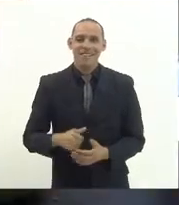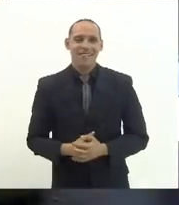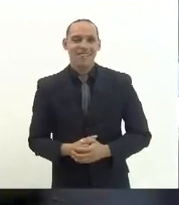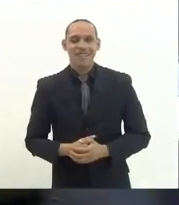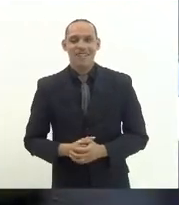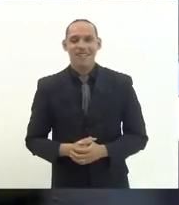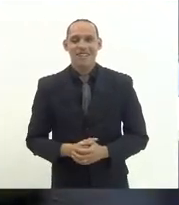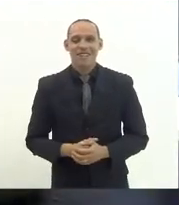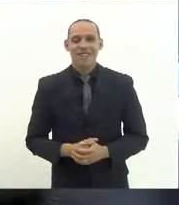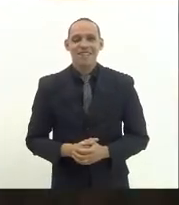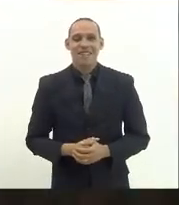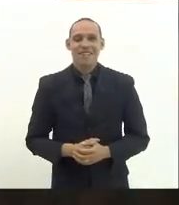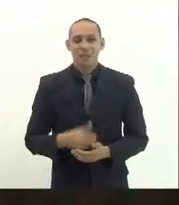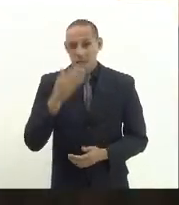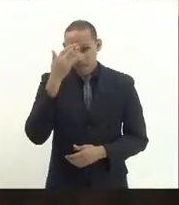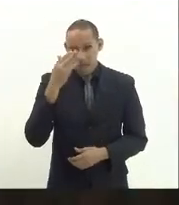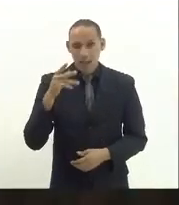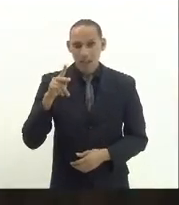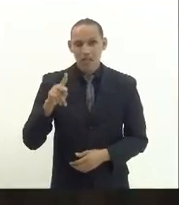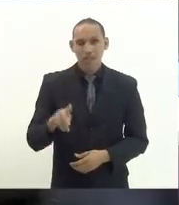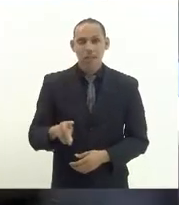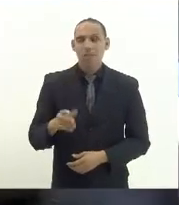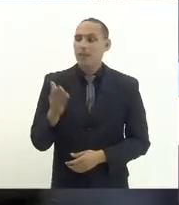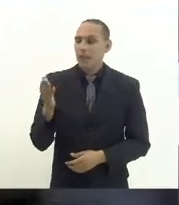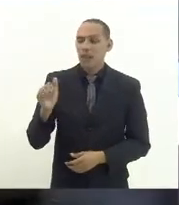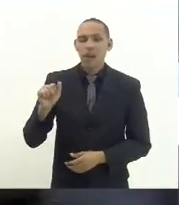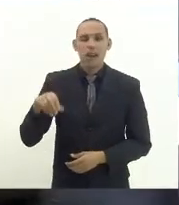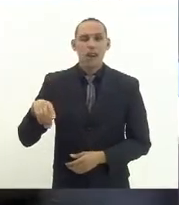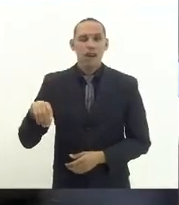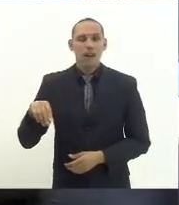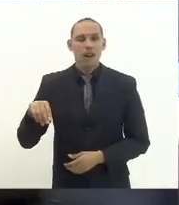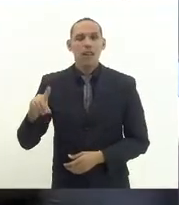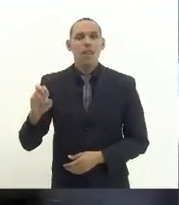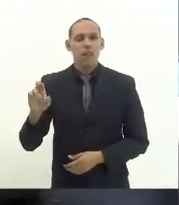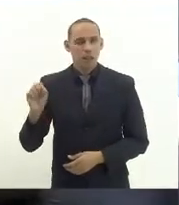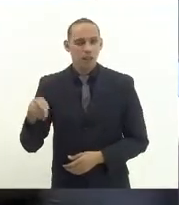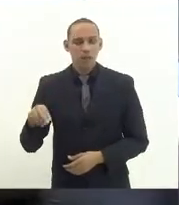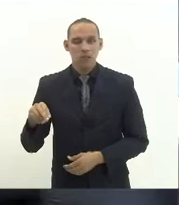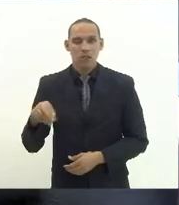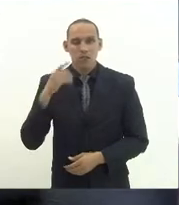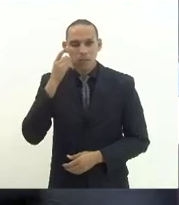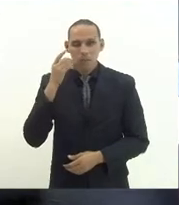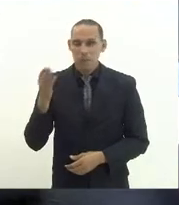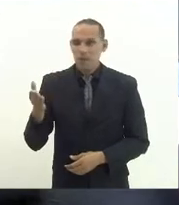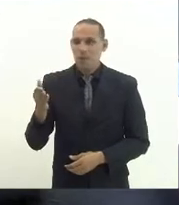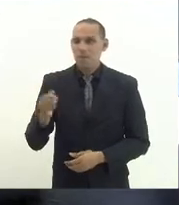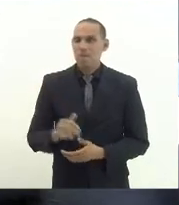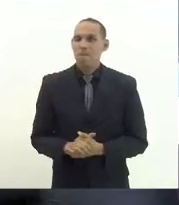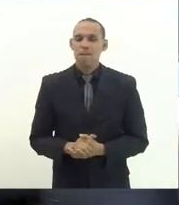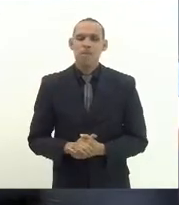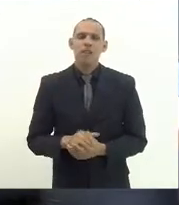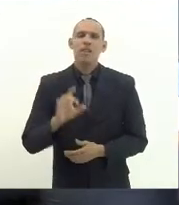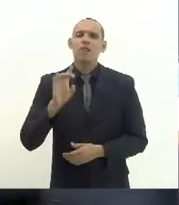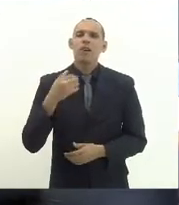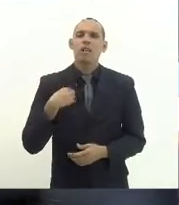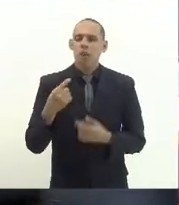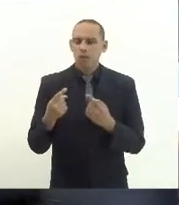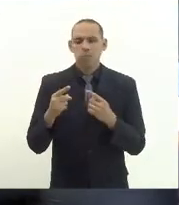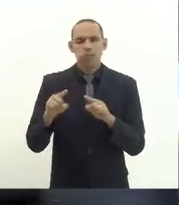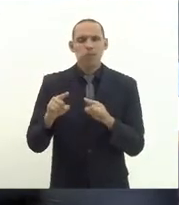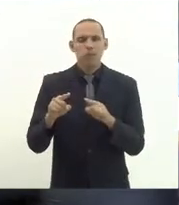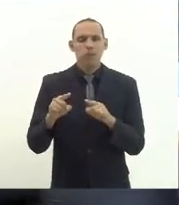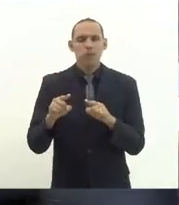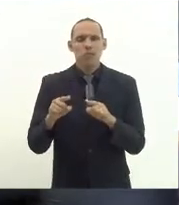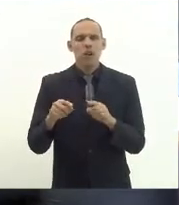presidente Obrigado Deputado Anderson Moraes seu presidente Boa tarde é só para conseguir dar meu voto contrário